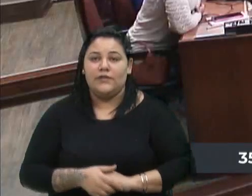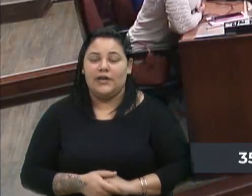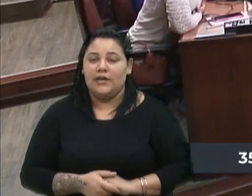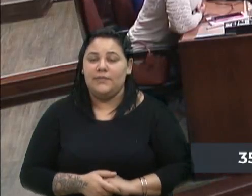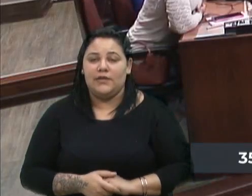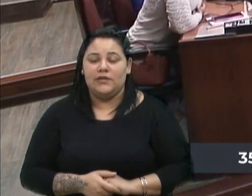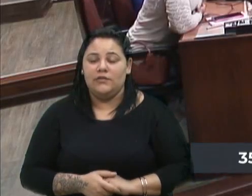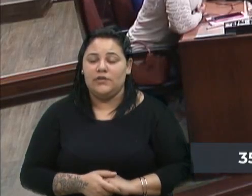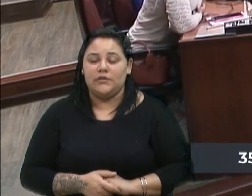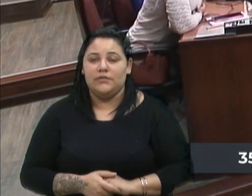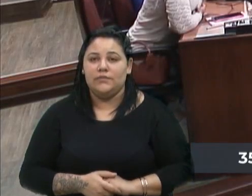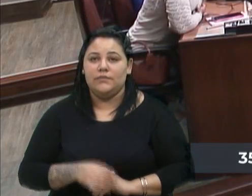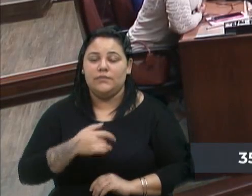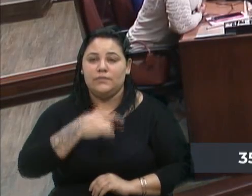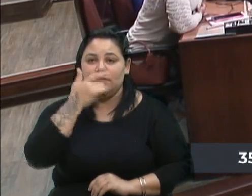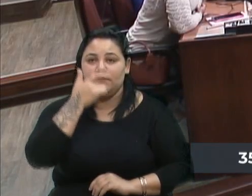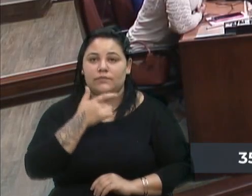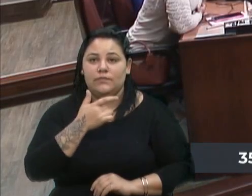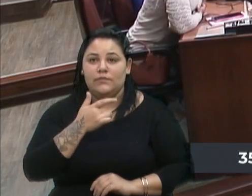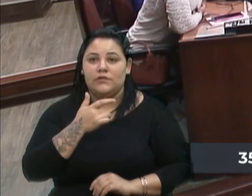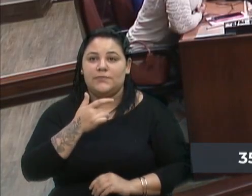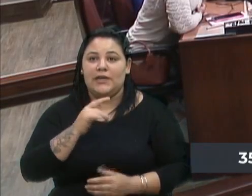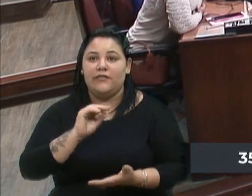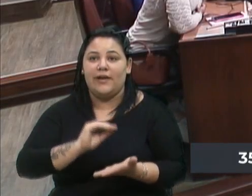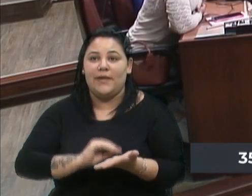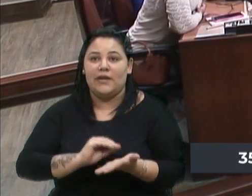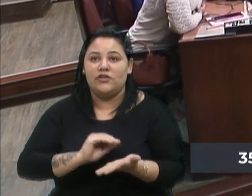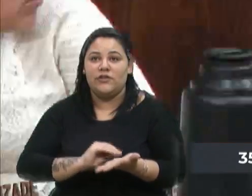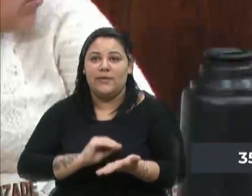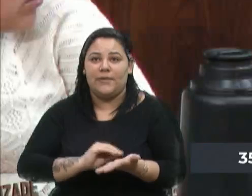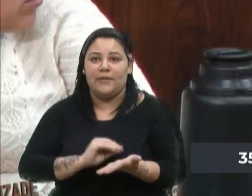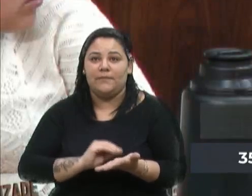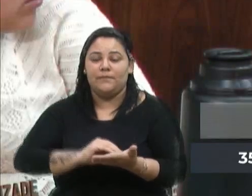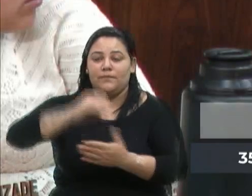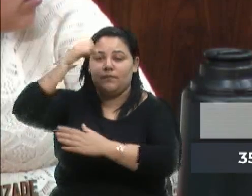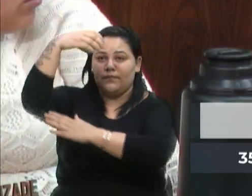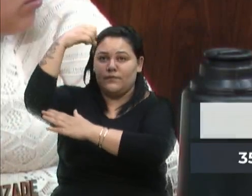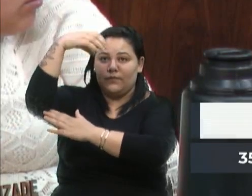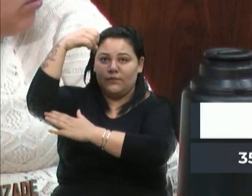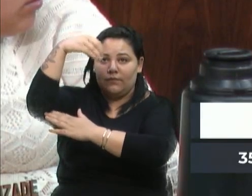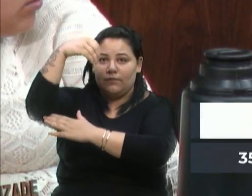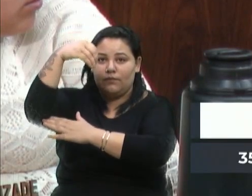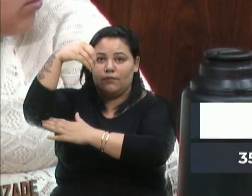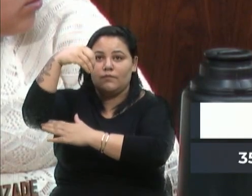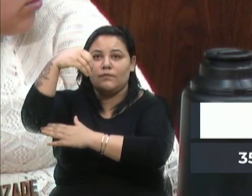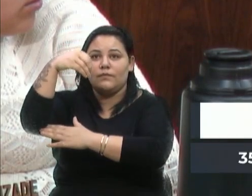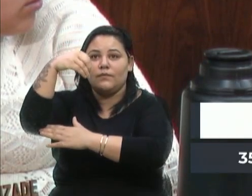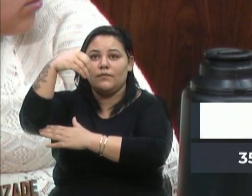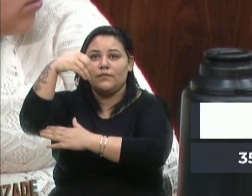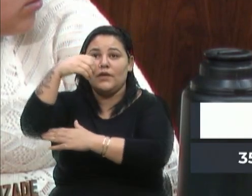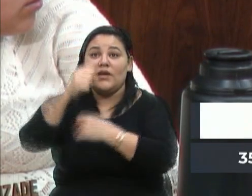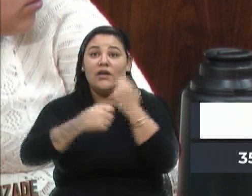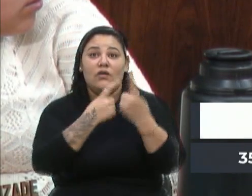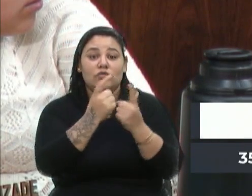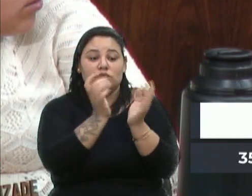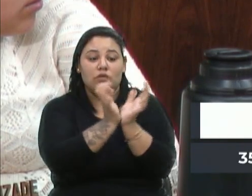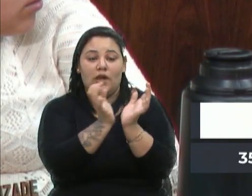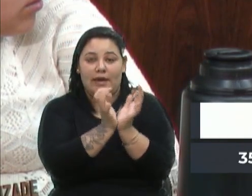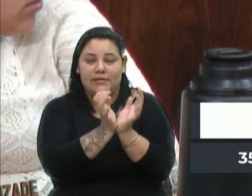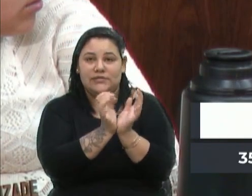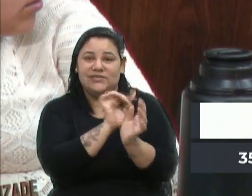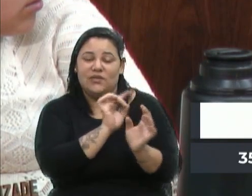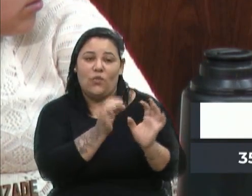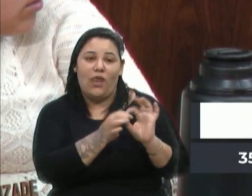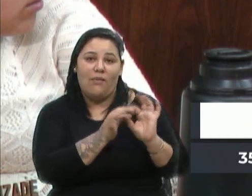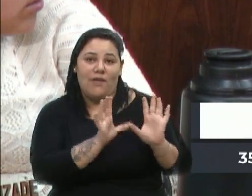José D'Ambrosio. Acho que está faltando luz em muitas ruas da cidade e na compreensão de alguns colegas neoliberais. Eu estou